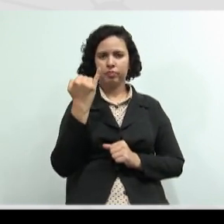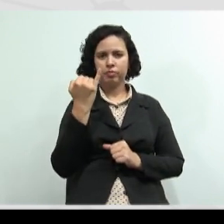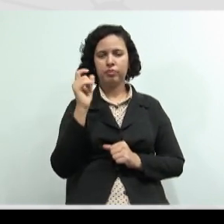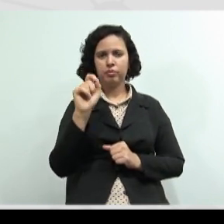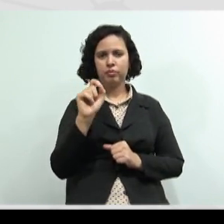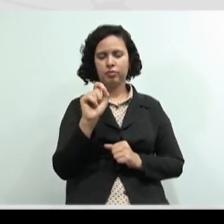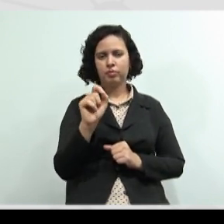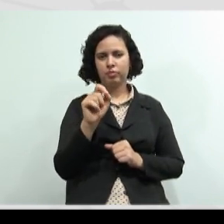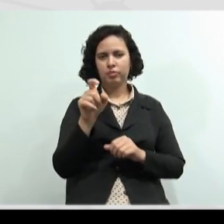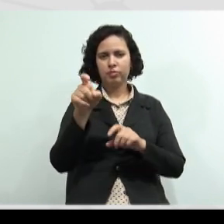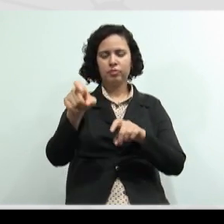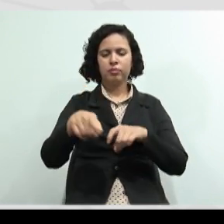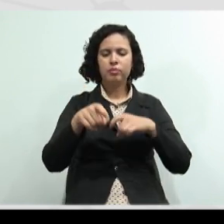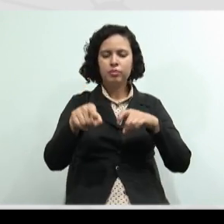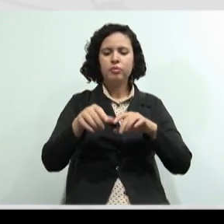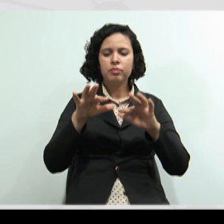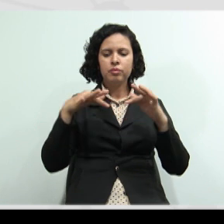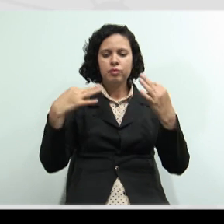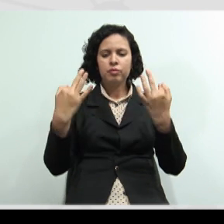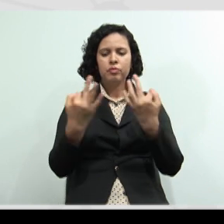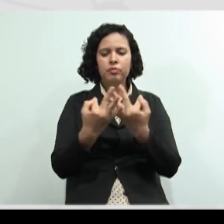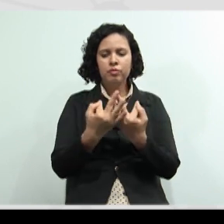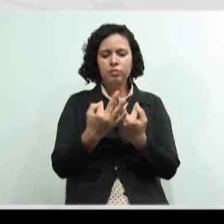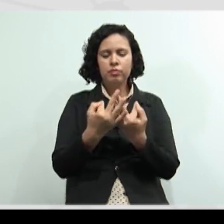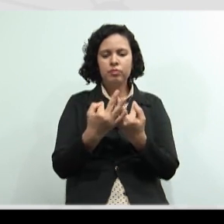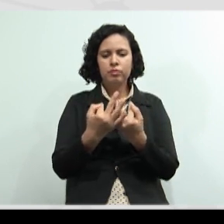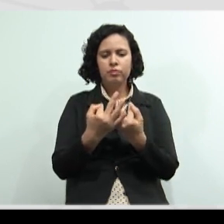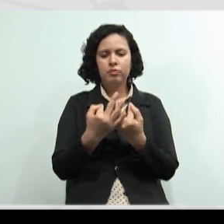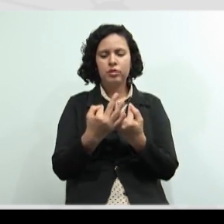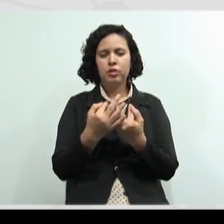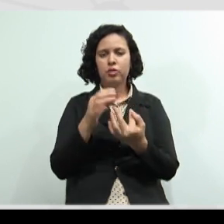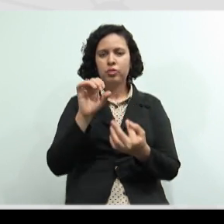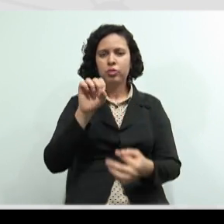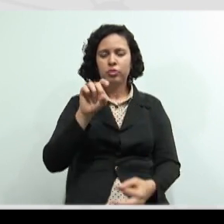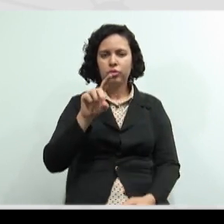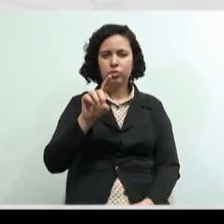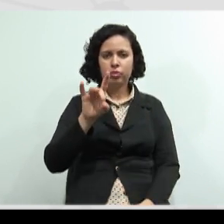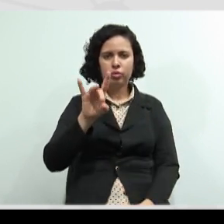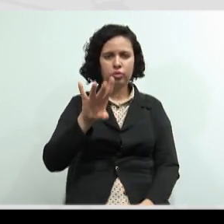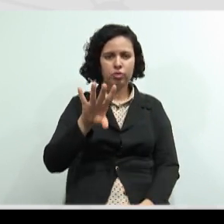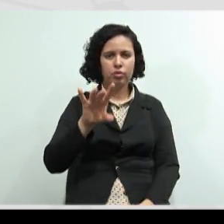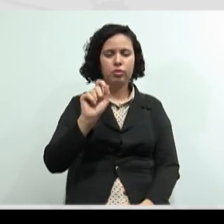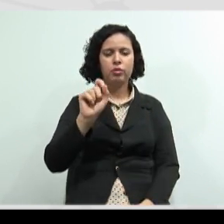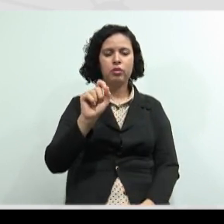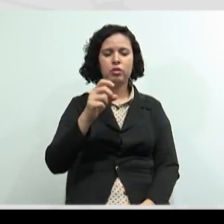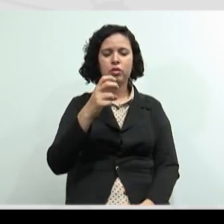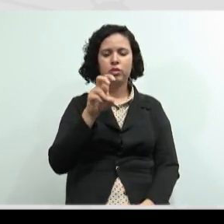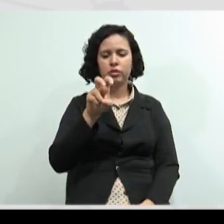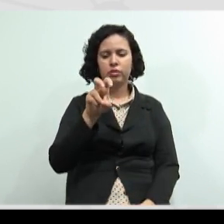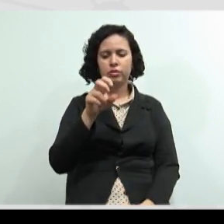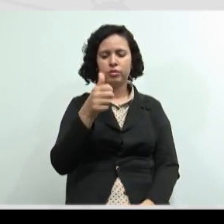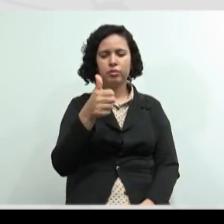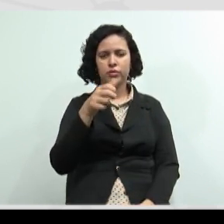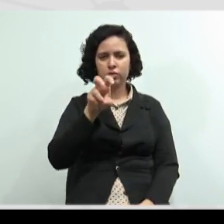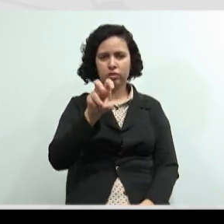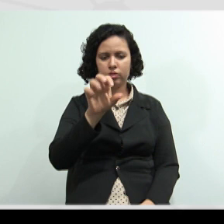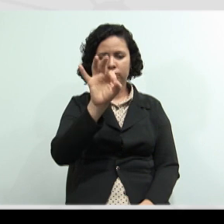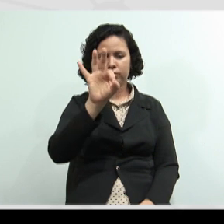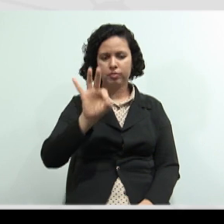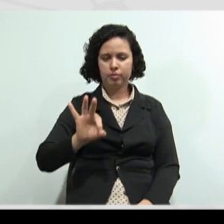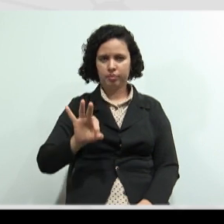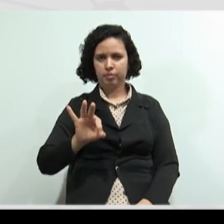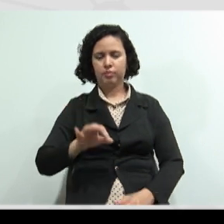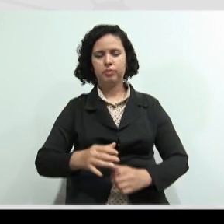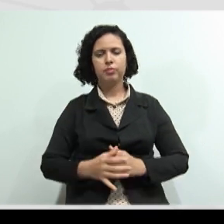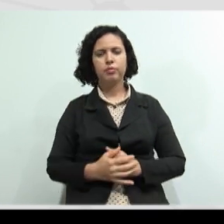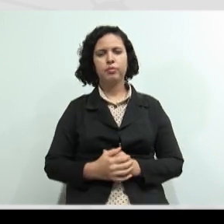não familiar, também chamada de agricultura convencional, apenas 15% de toda a produção, de todas as propriedades, né, dos